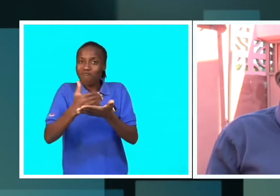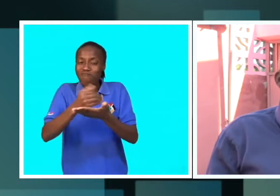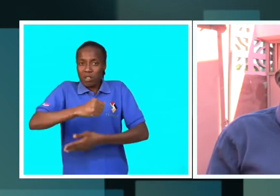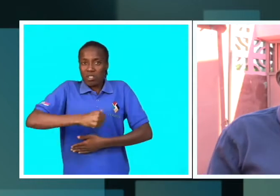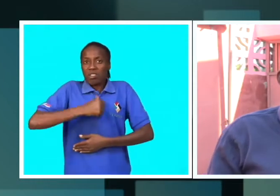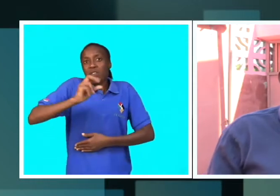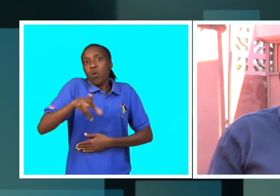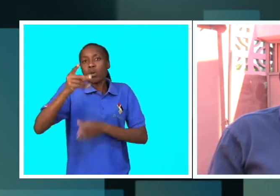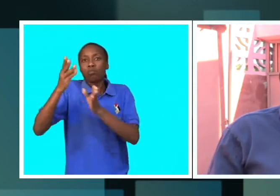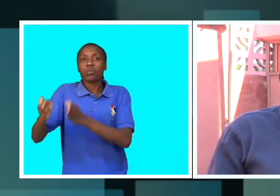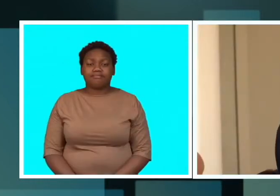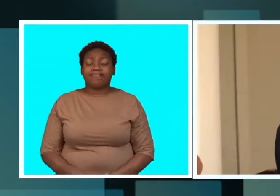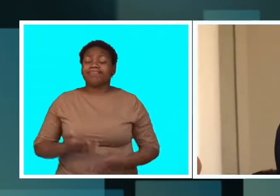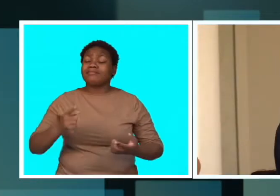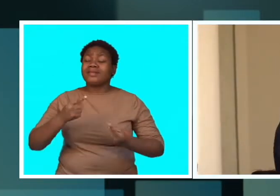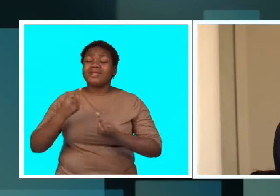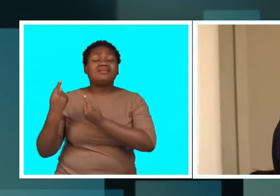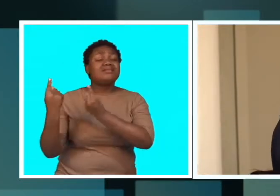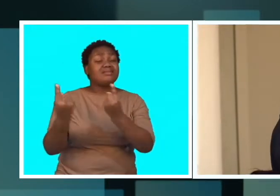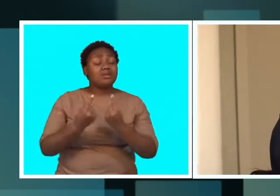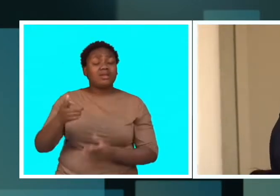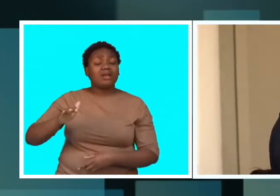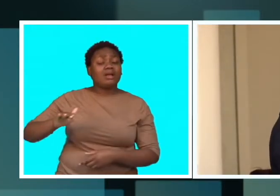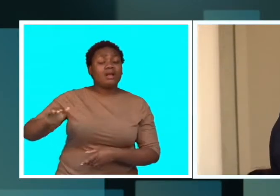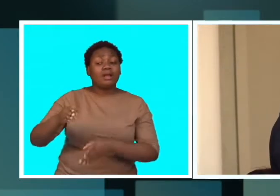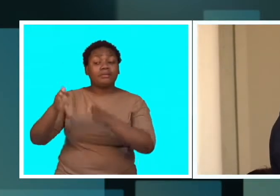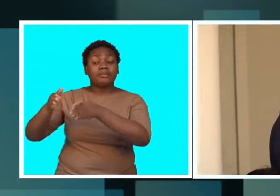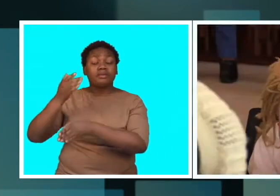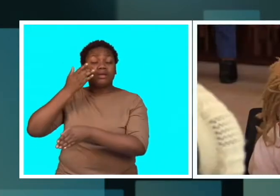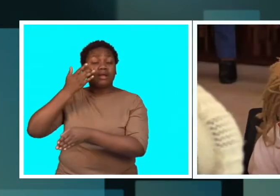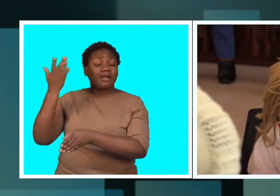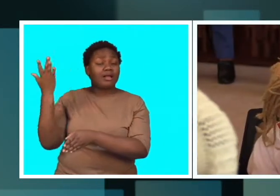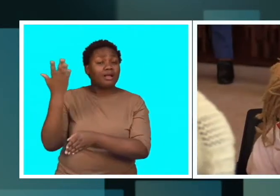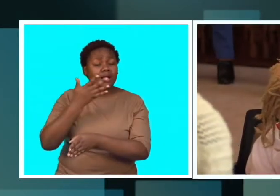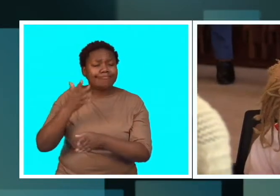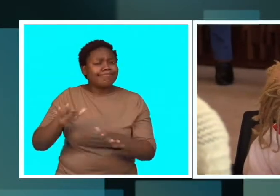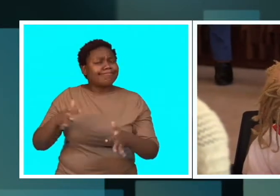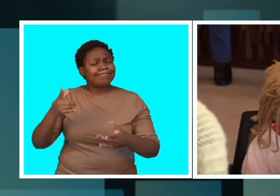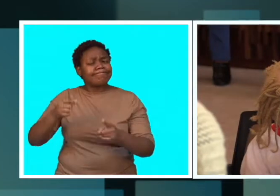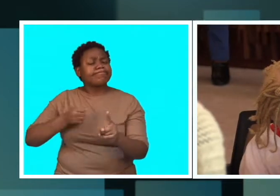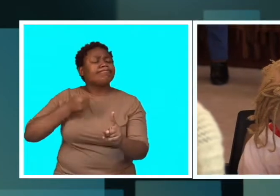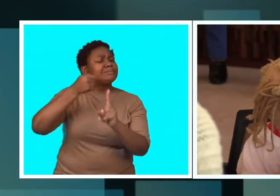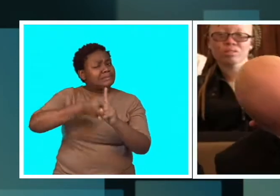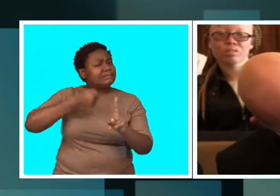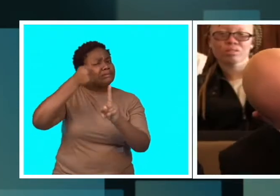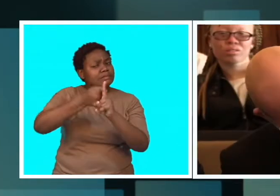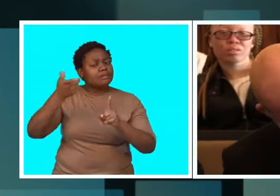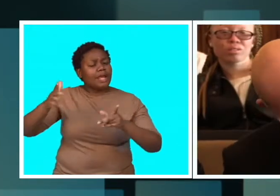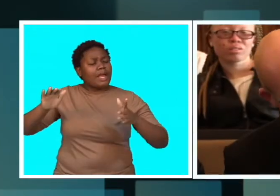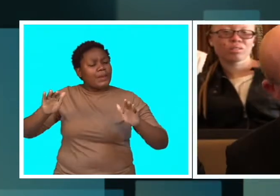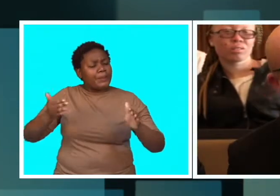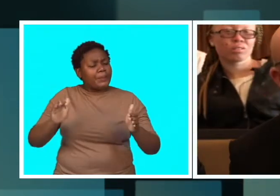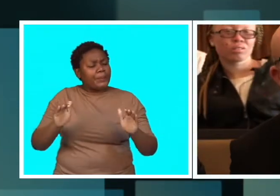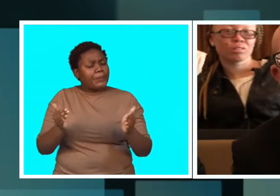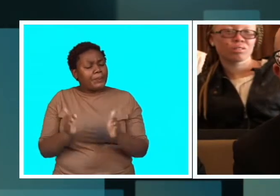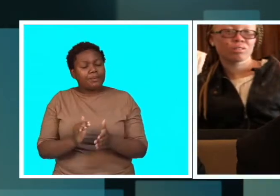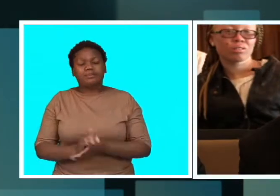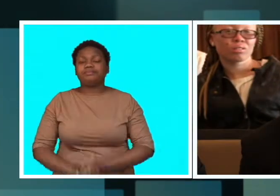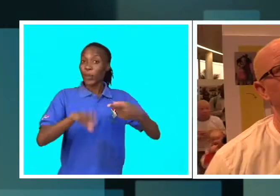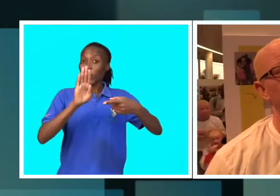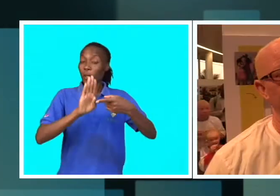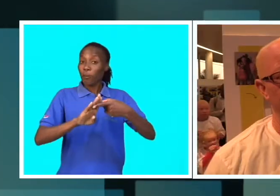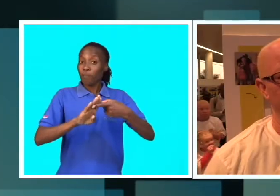que pode... Dada esta situação, os albinos clamam por maior envolvimento da sociedade no combate à discriminação desta